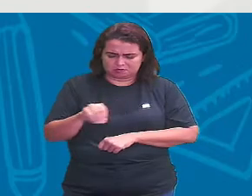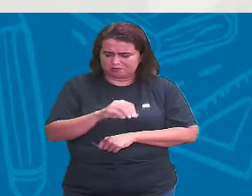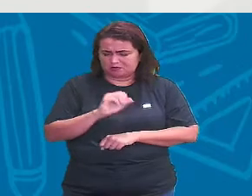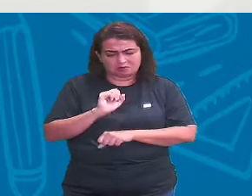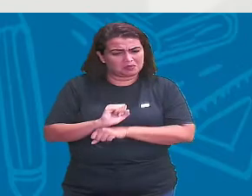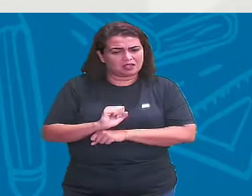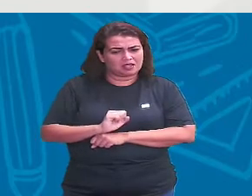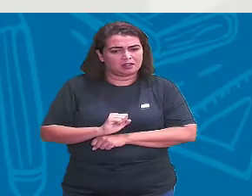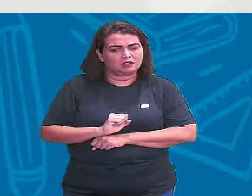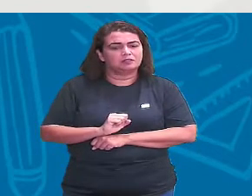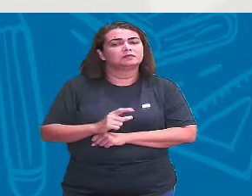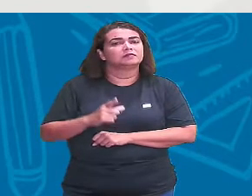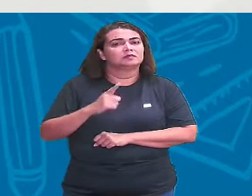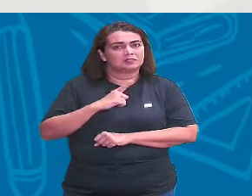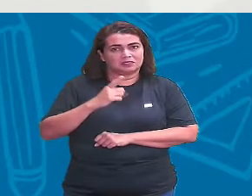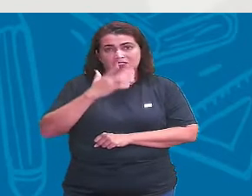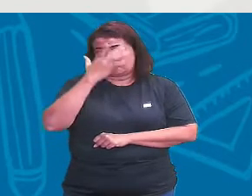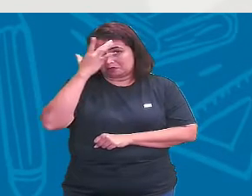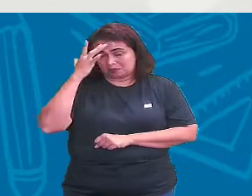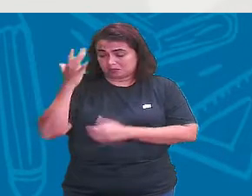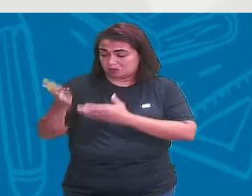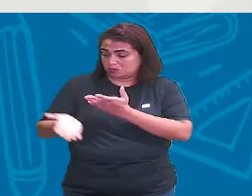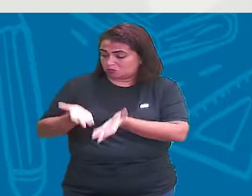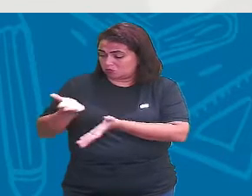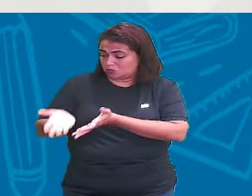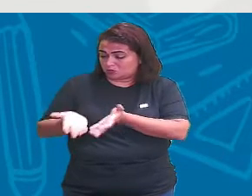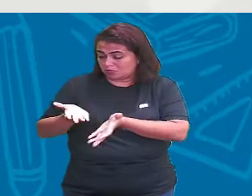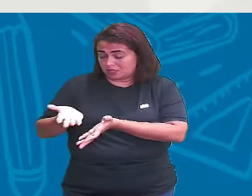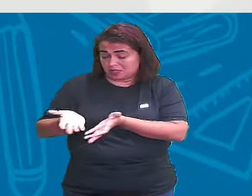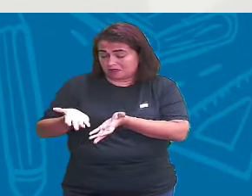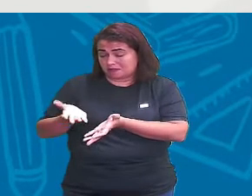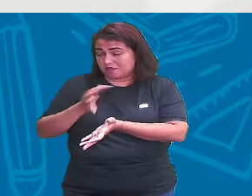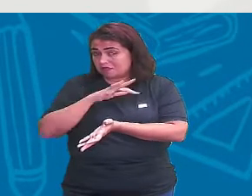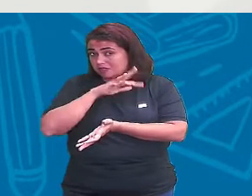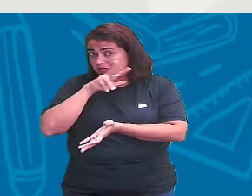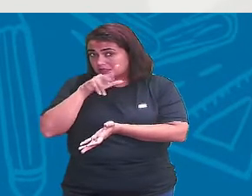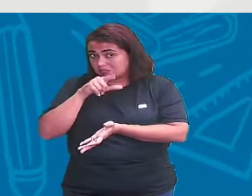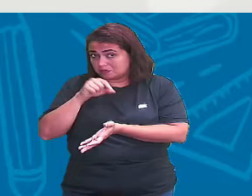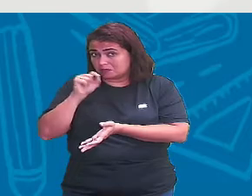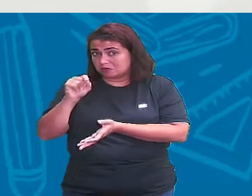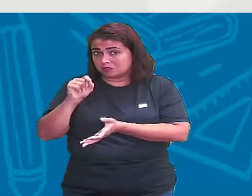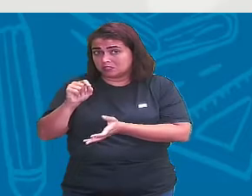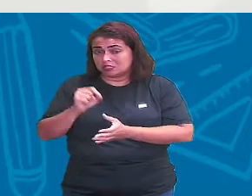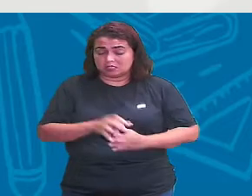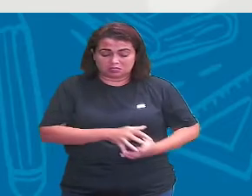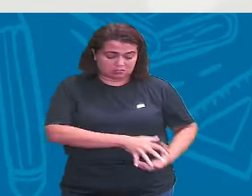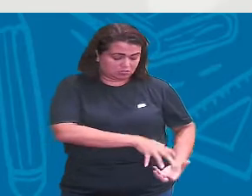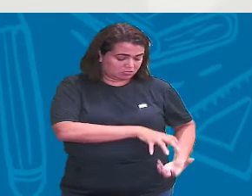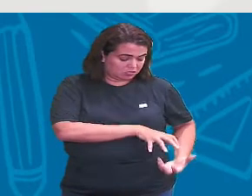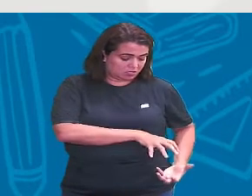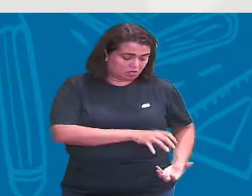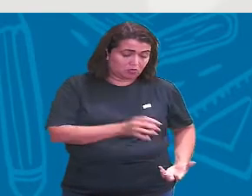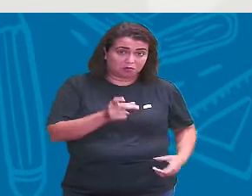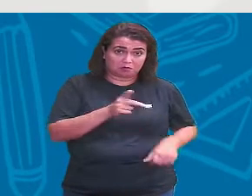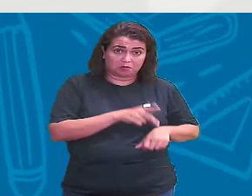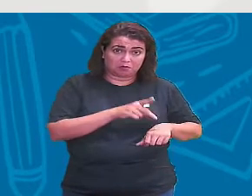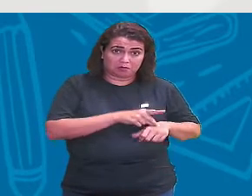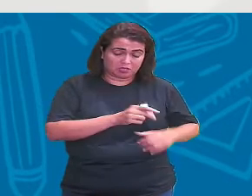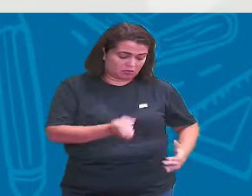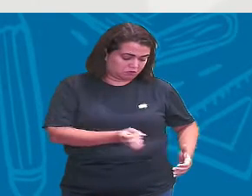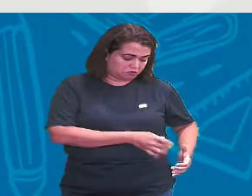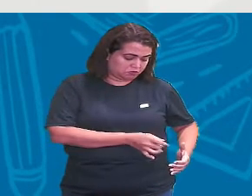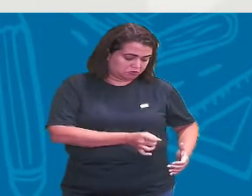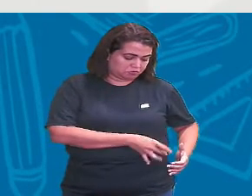que usavam pedrinhas. Para cada boi que ele tinha uma pedrinha dentro do saquinho. Tinha outros